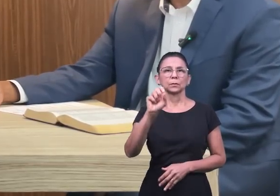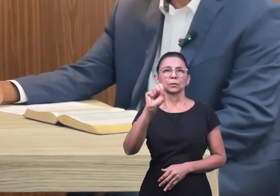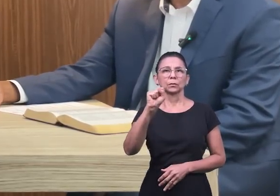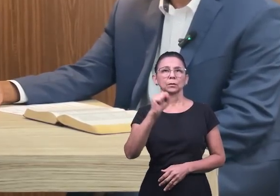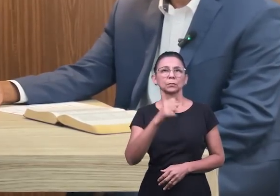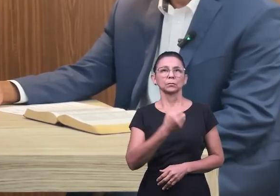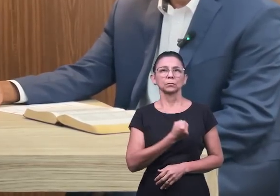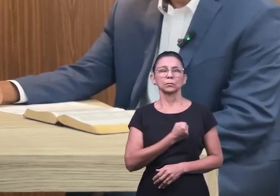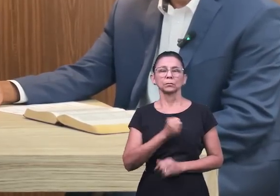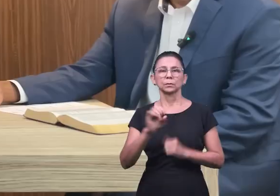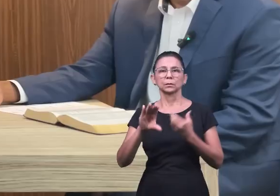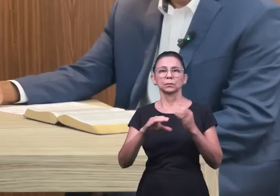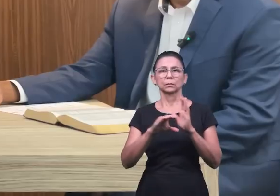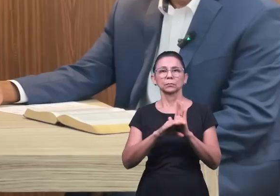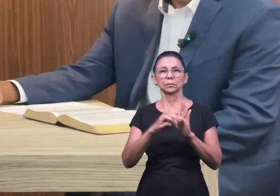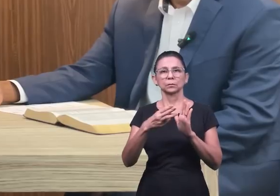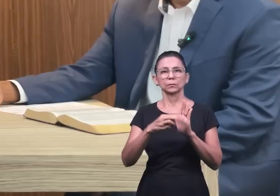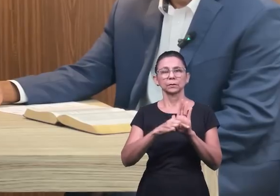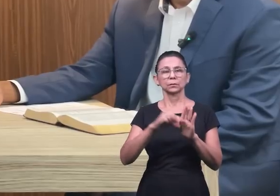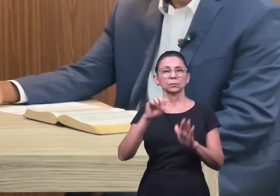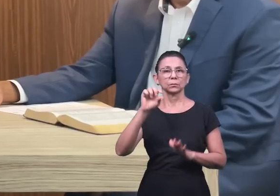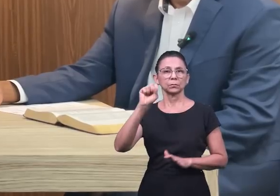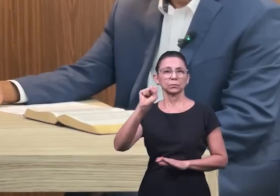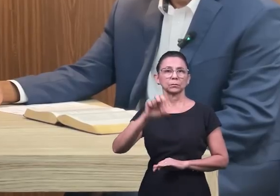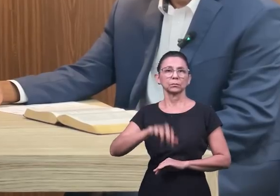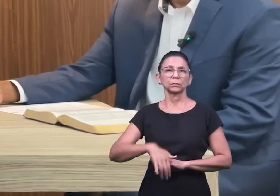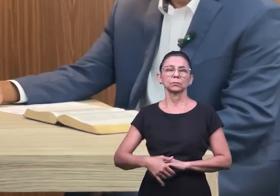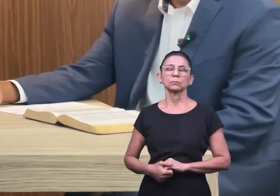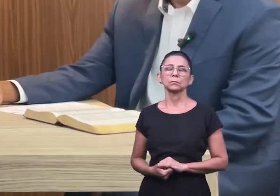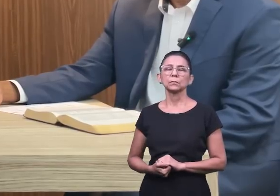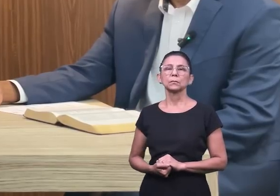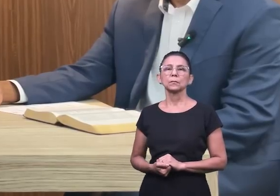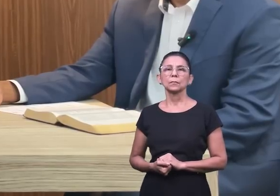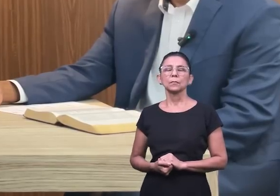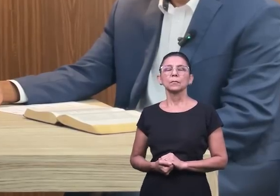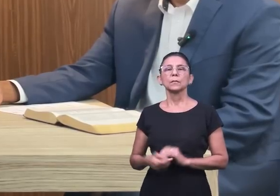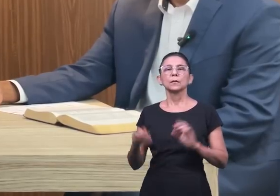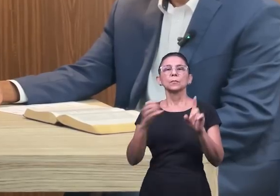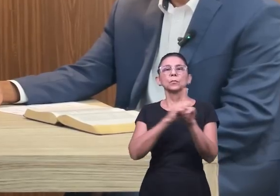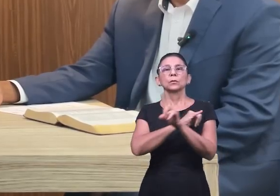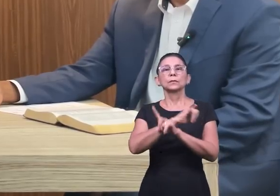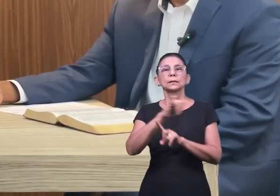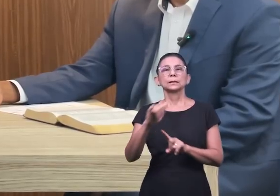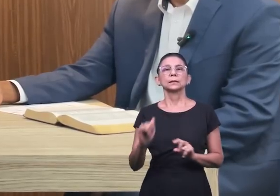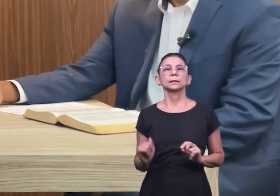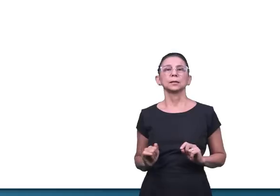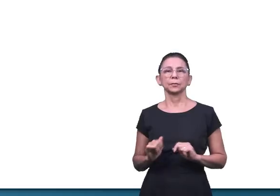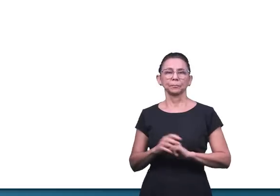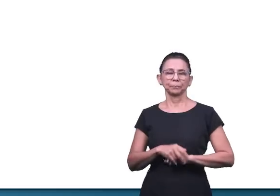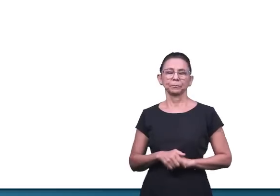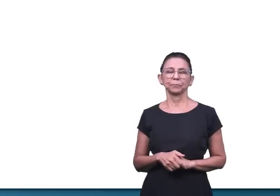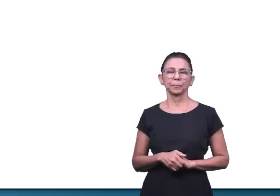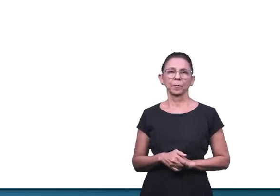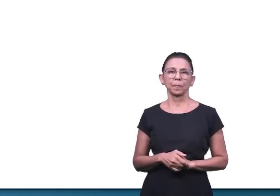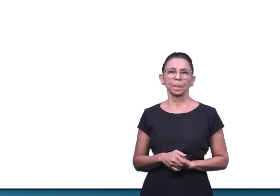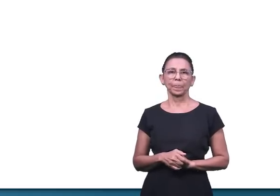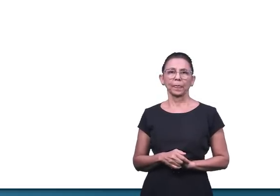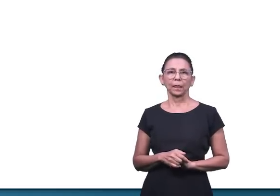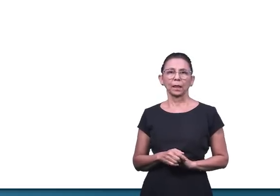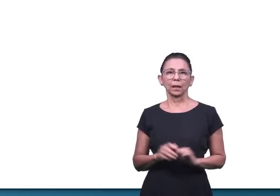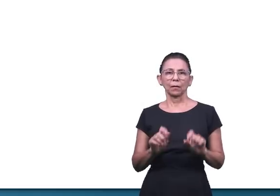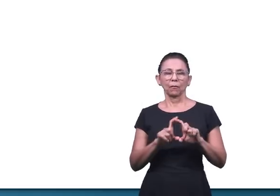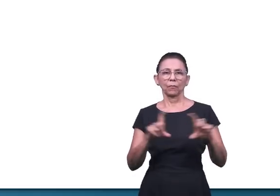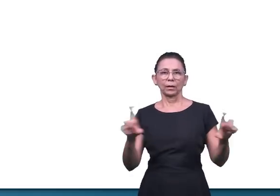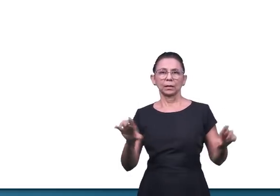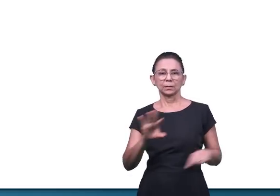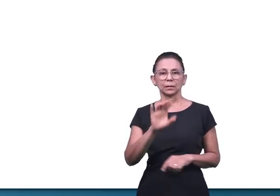né? E isso é interessante, que já é a próxima nossa pergunta, né? A pergunta número 8, lendo Cantares, capítulo